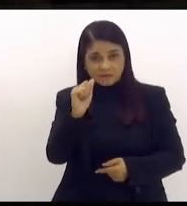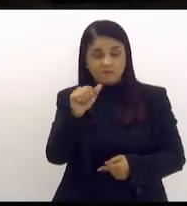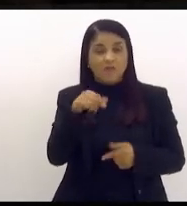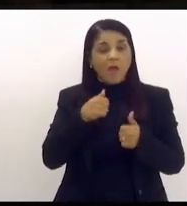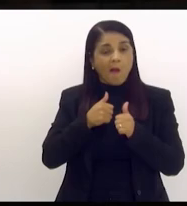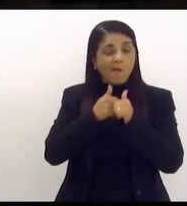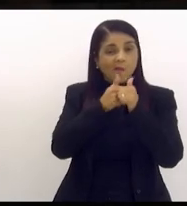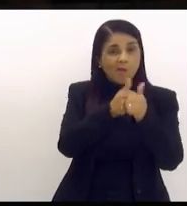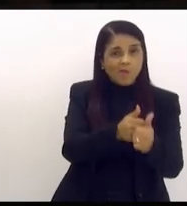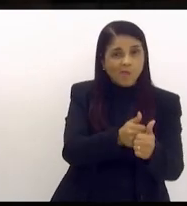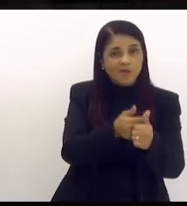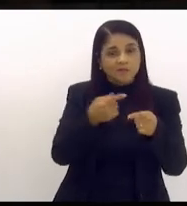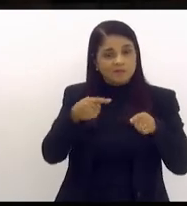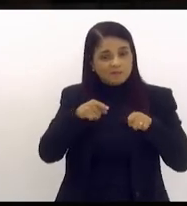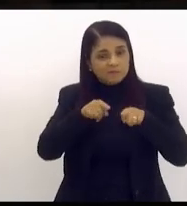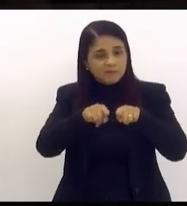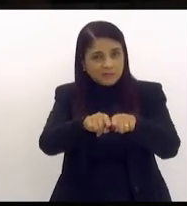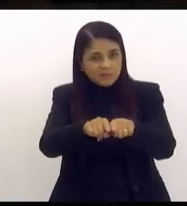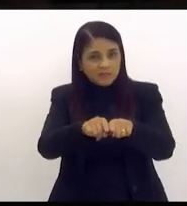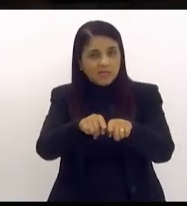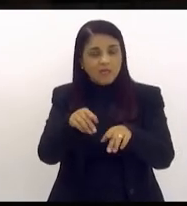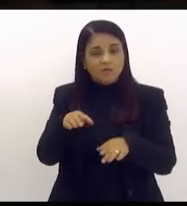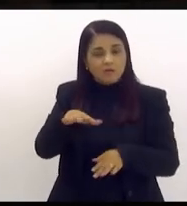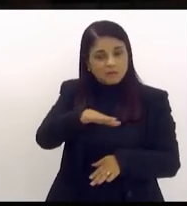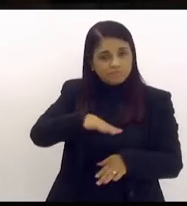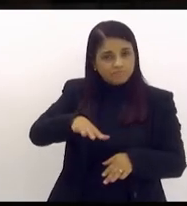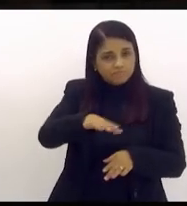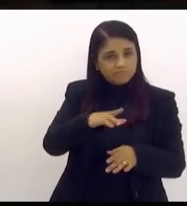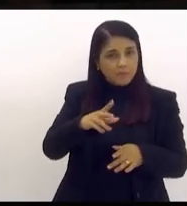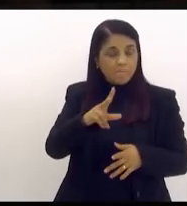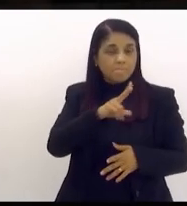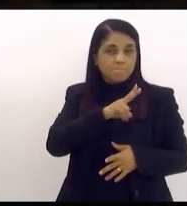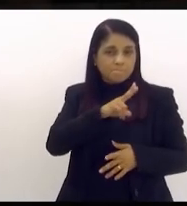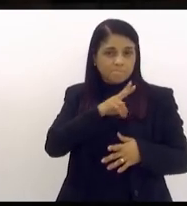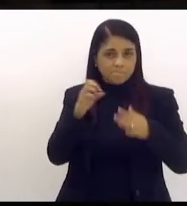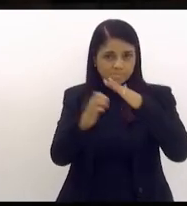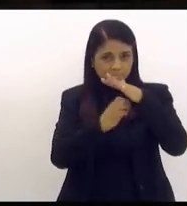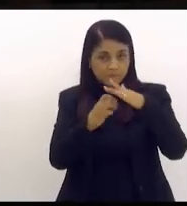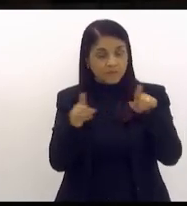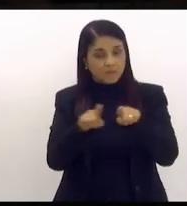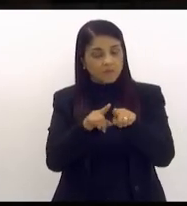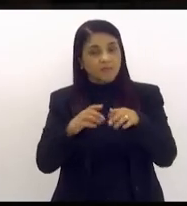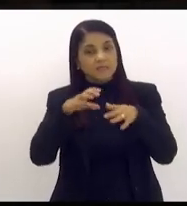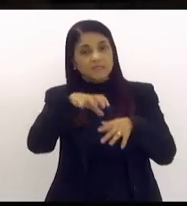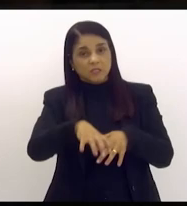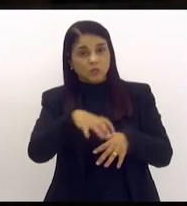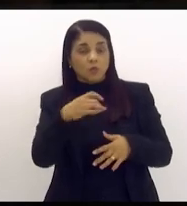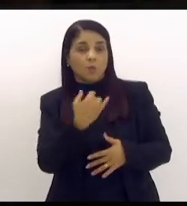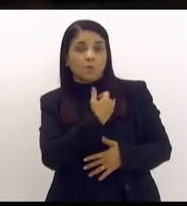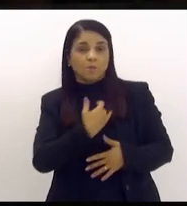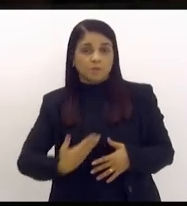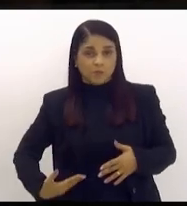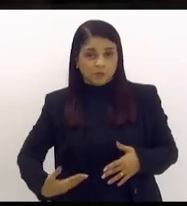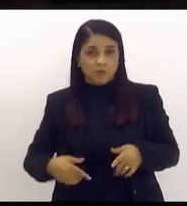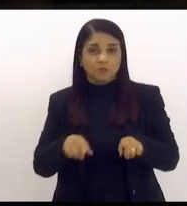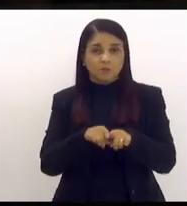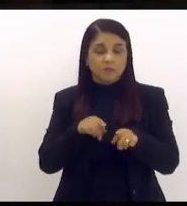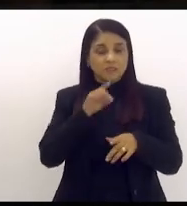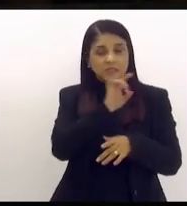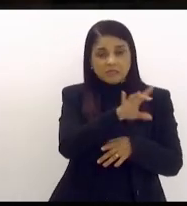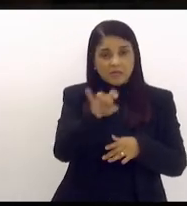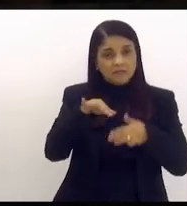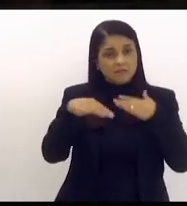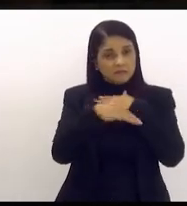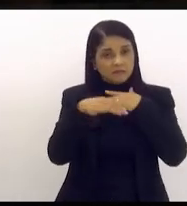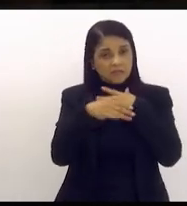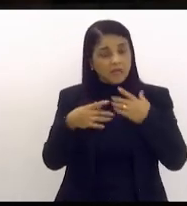e fazendo as parcerias não só com a rede privada mas com o poder público de cada cidade né e a contrap partida vem